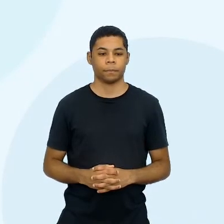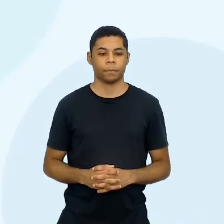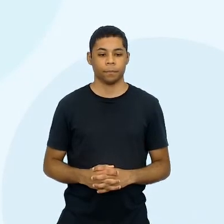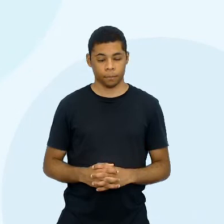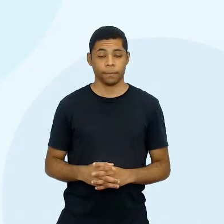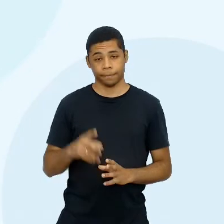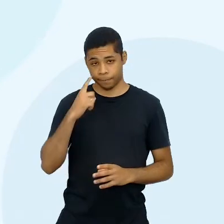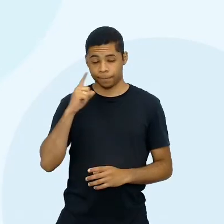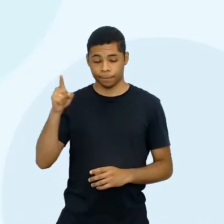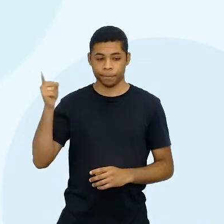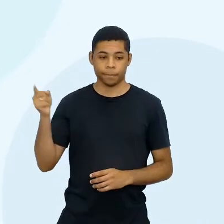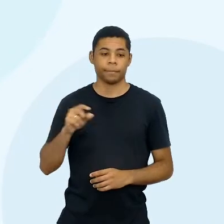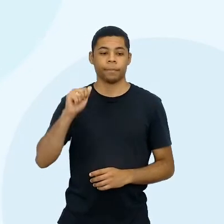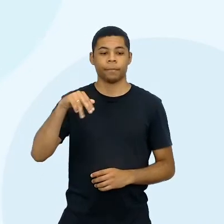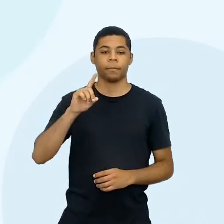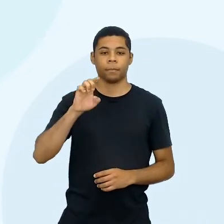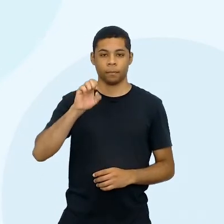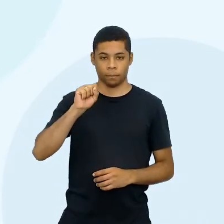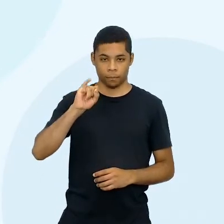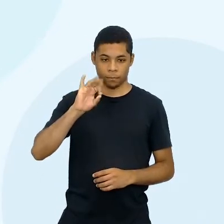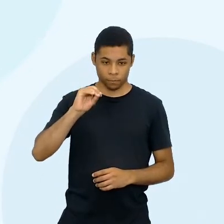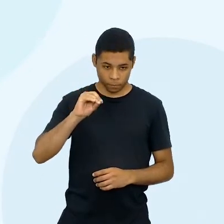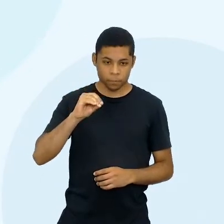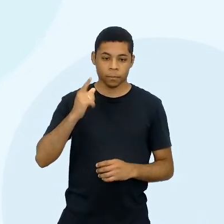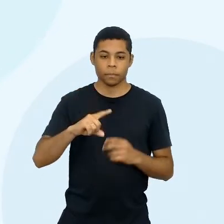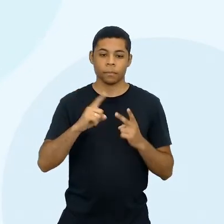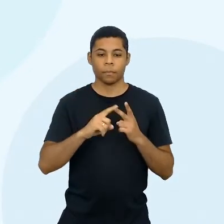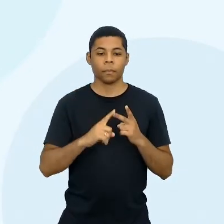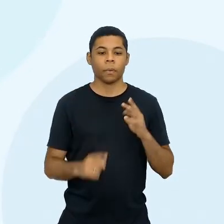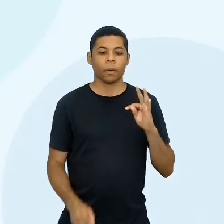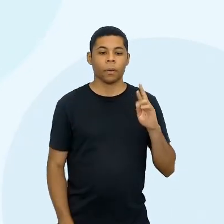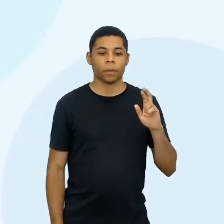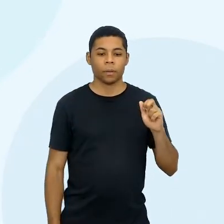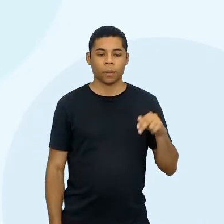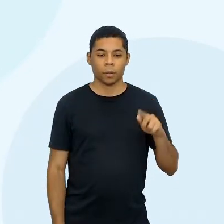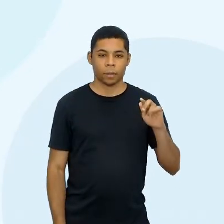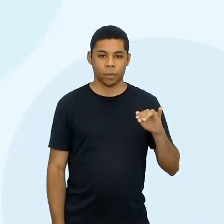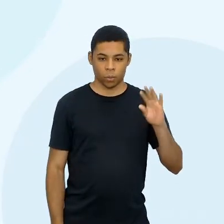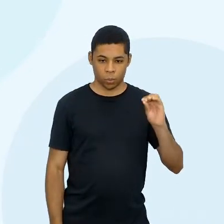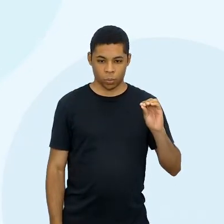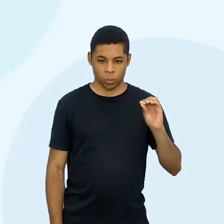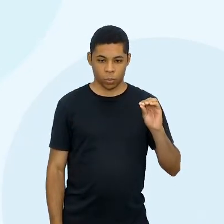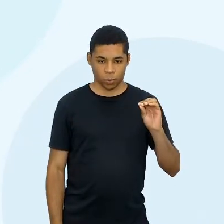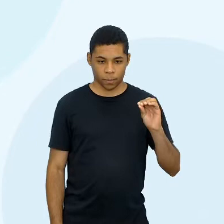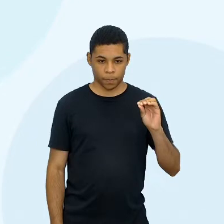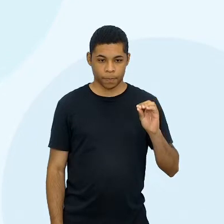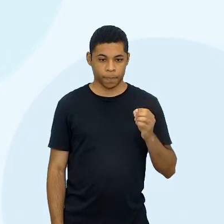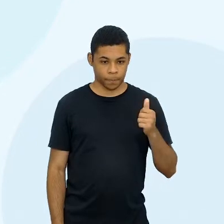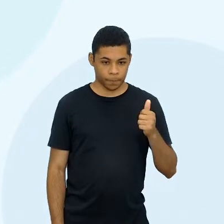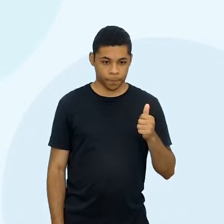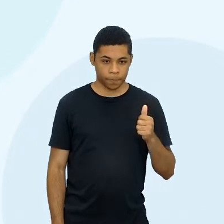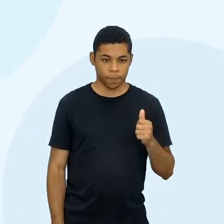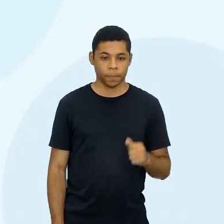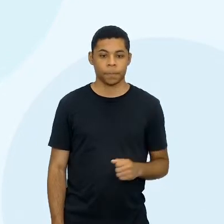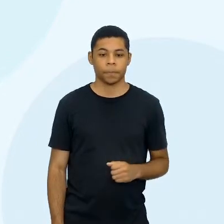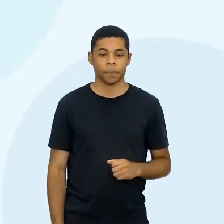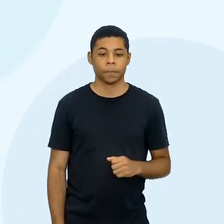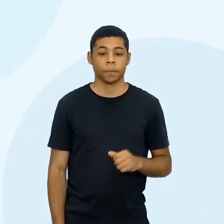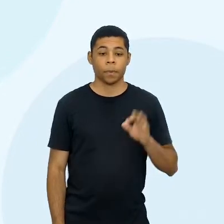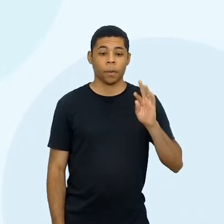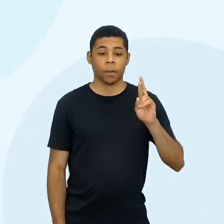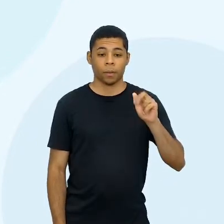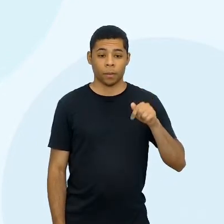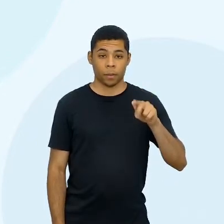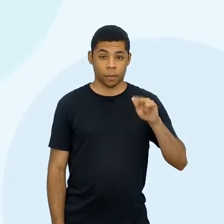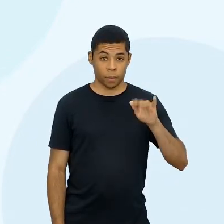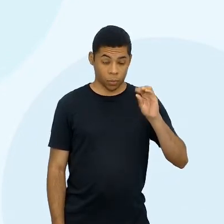o andesito, né? E também nós temos o tranquito. O tranquito deve ser a rocha preferida